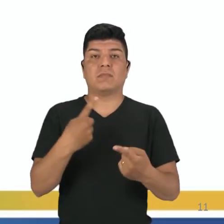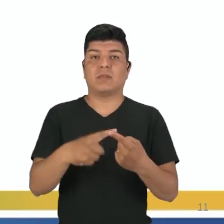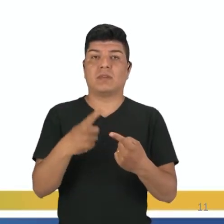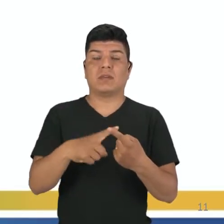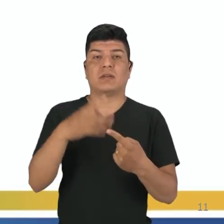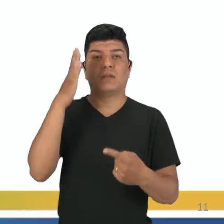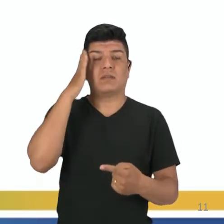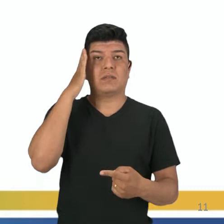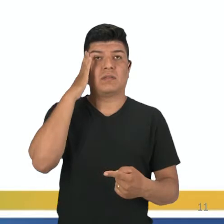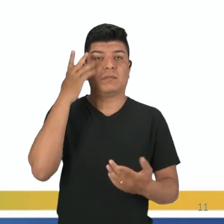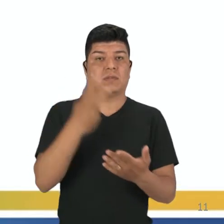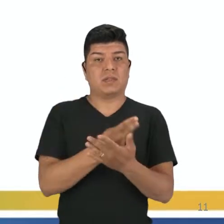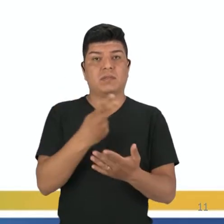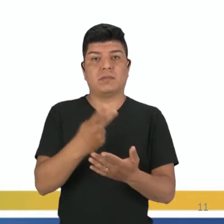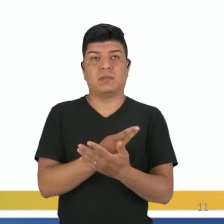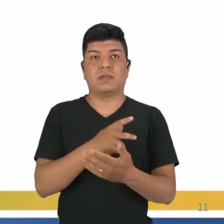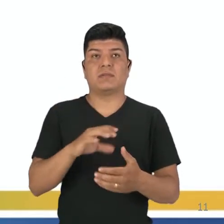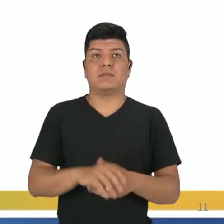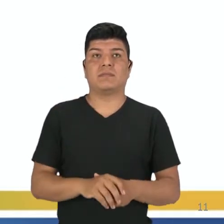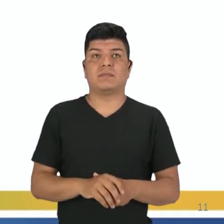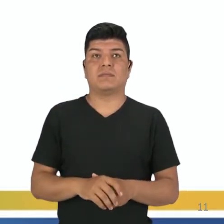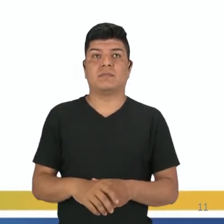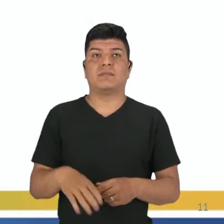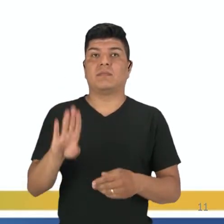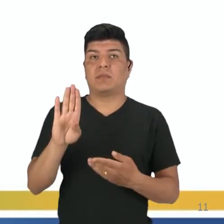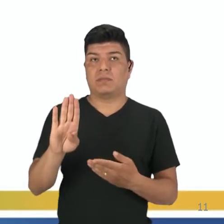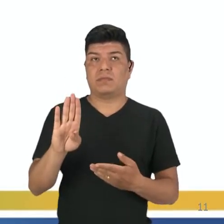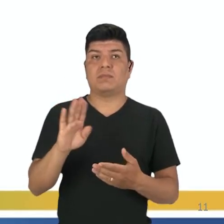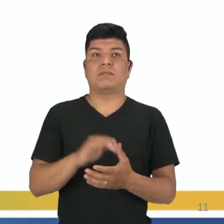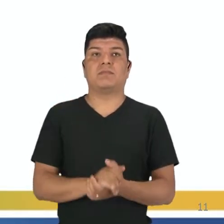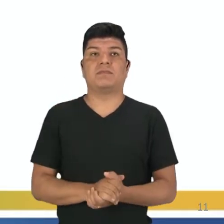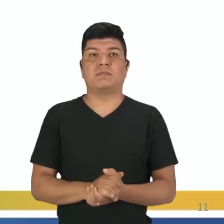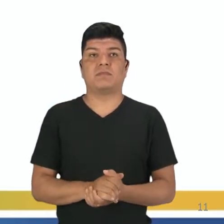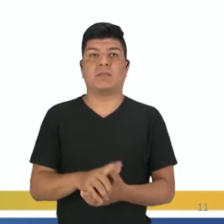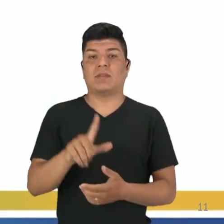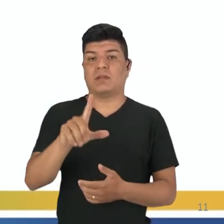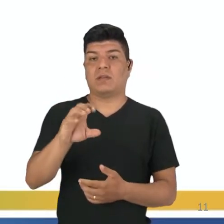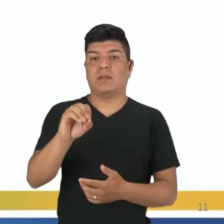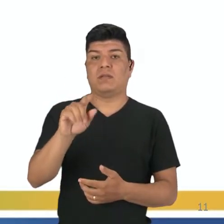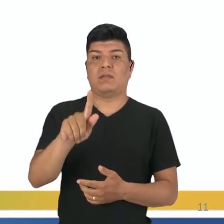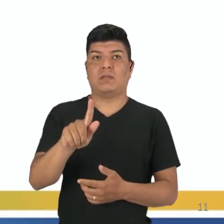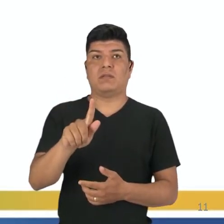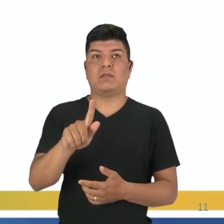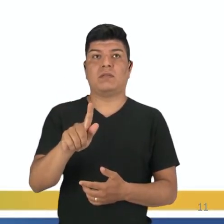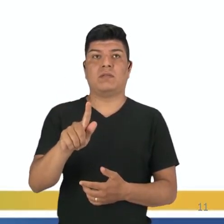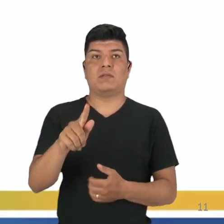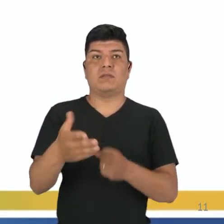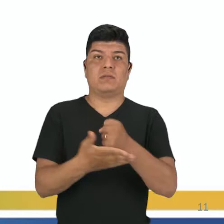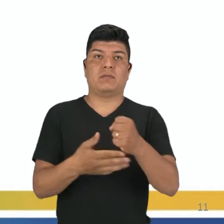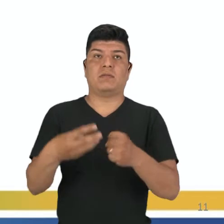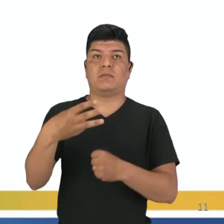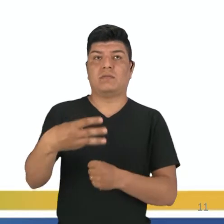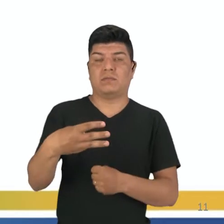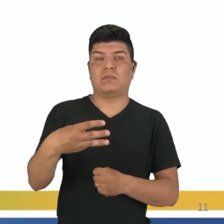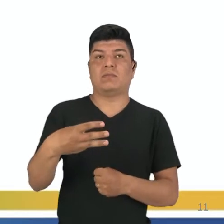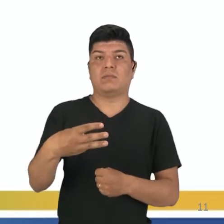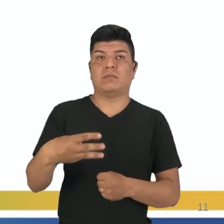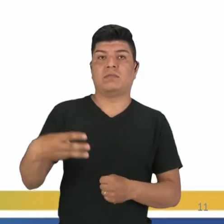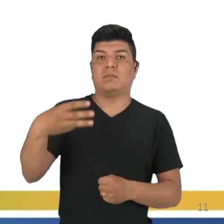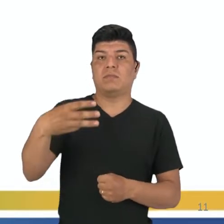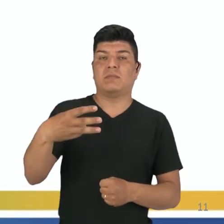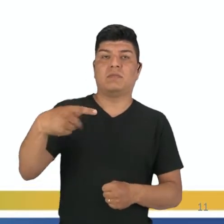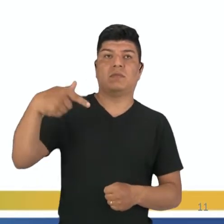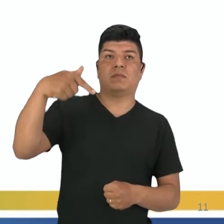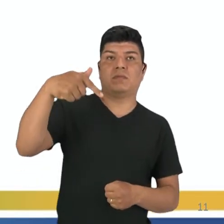imediato a gente sabe que é falso. Agora, essa situação da letra B, em que a base do logaritmo é 3